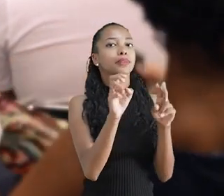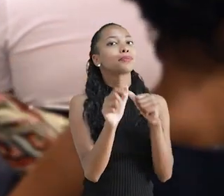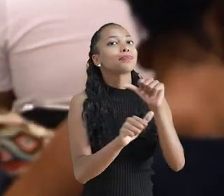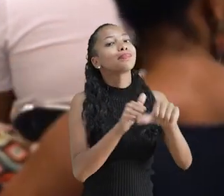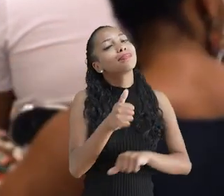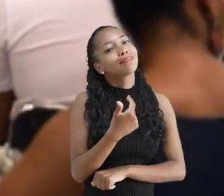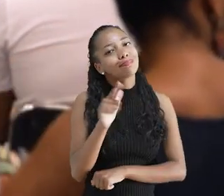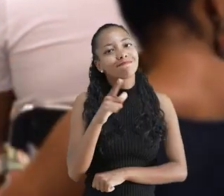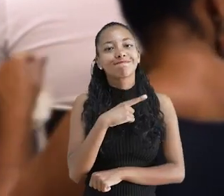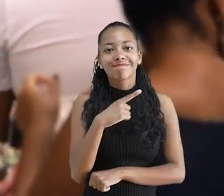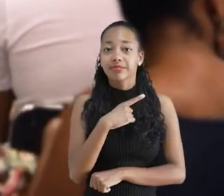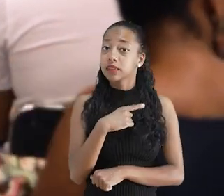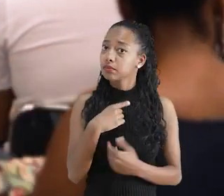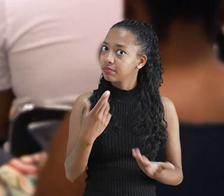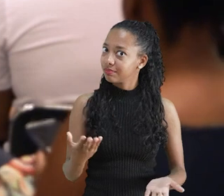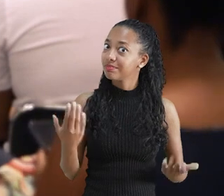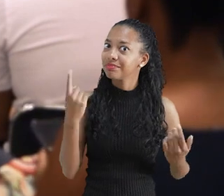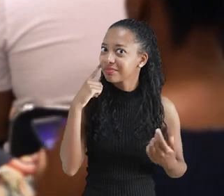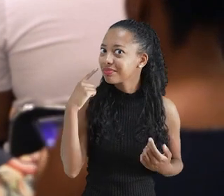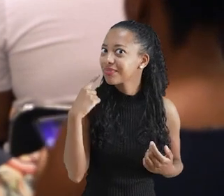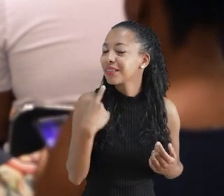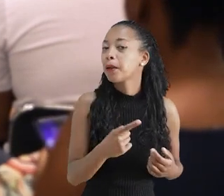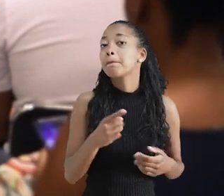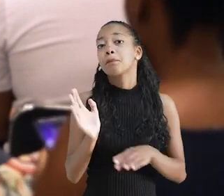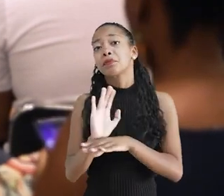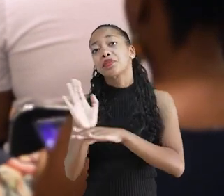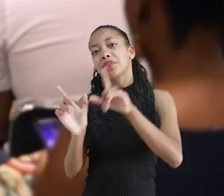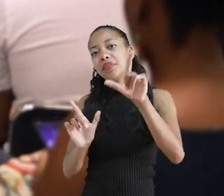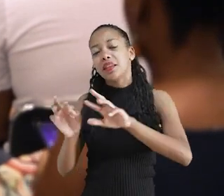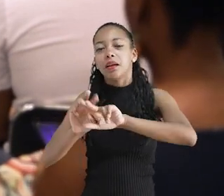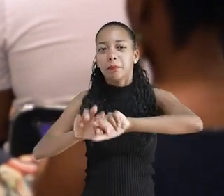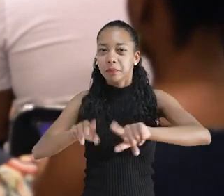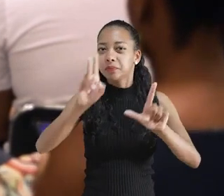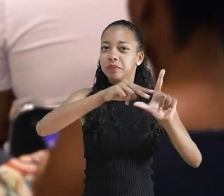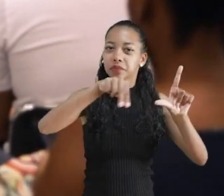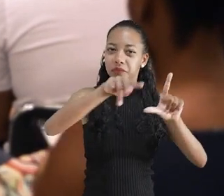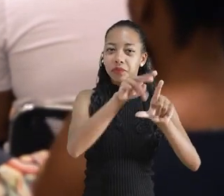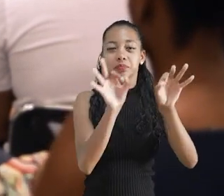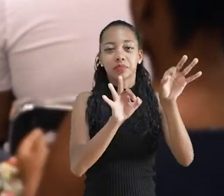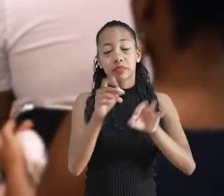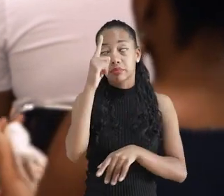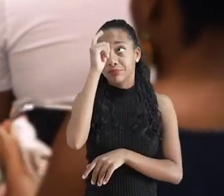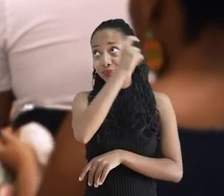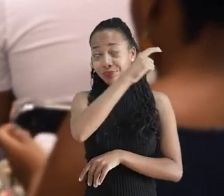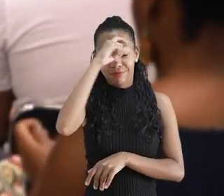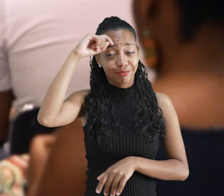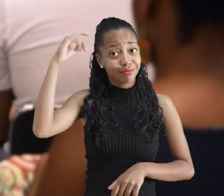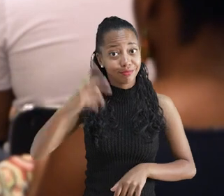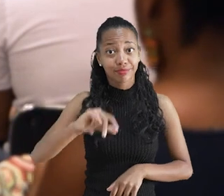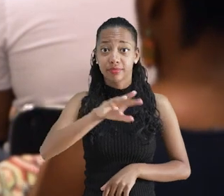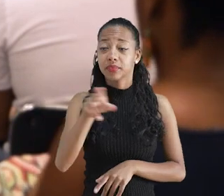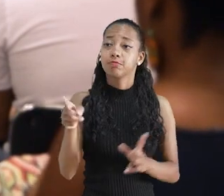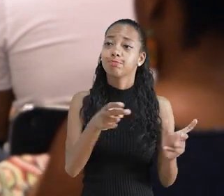também tem dado muito resultado né é difícil mas a gente consegue ver um resultado depois então a gente tem muito muita muita